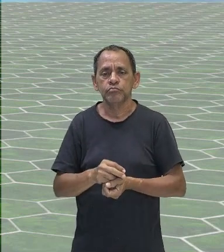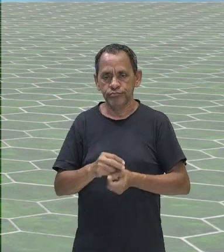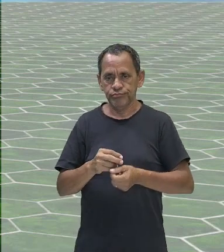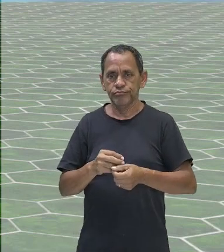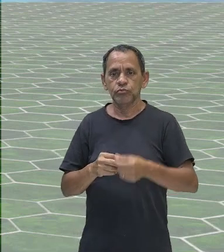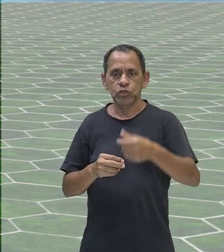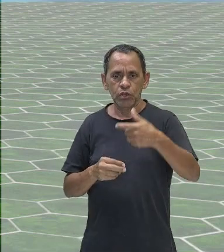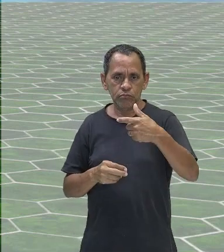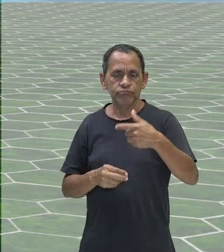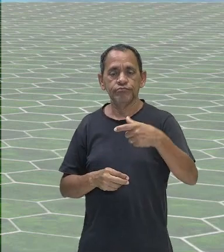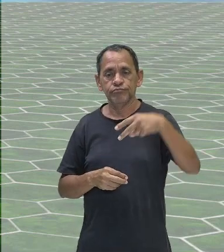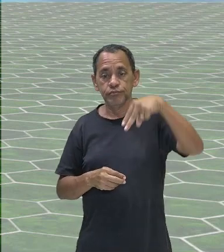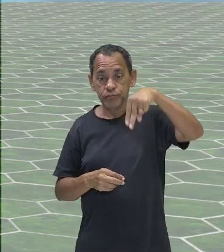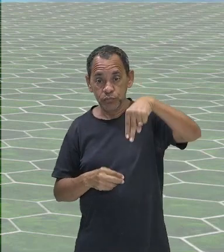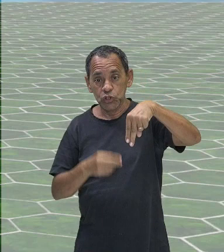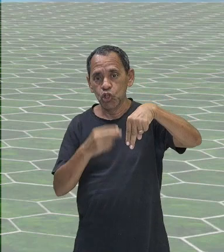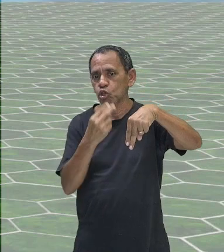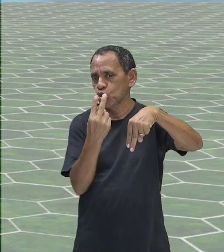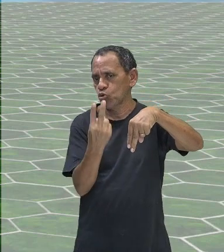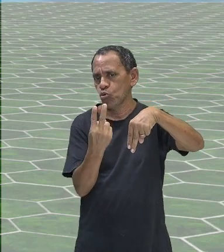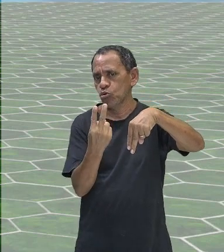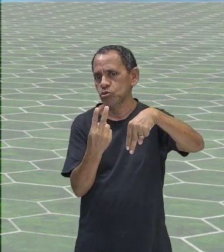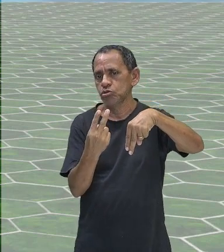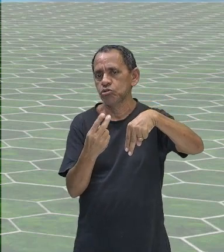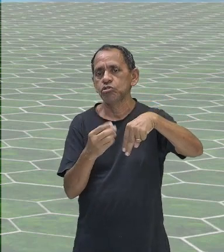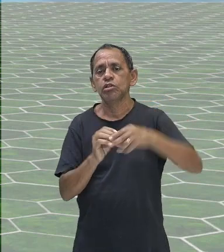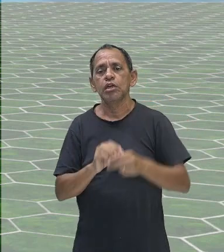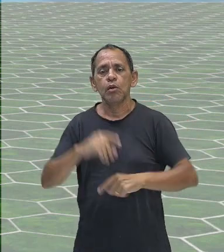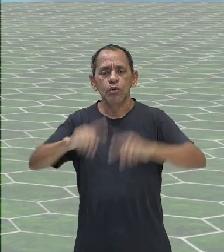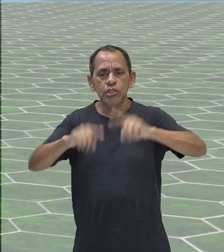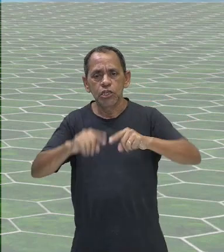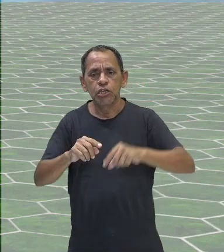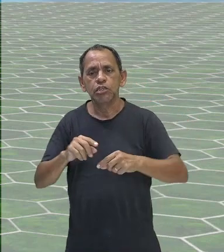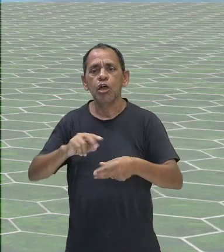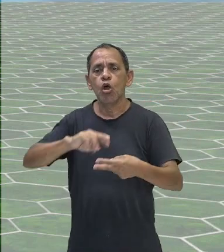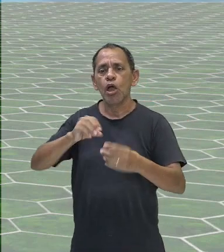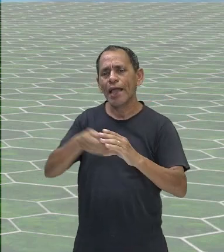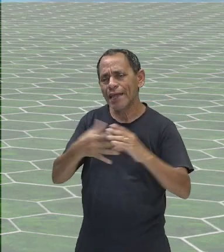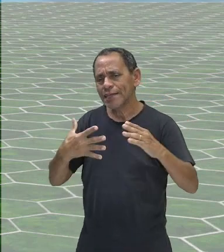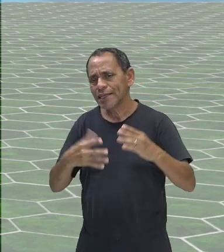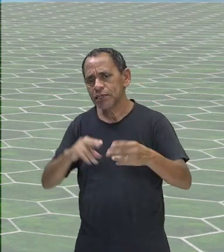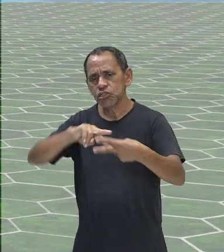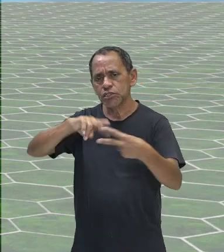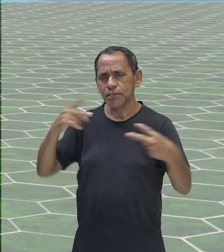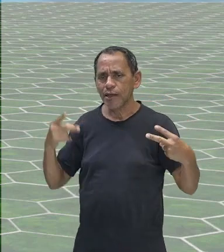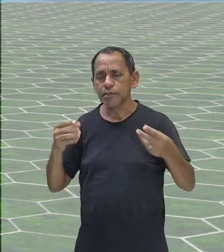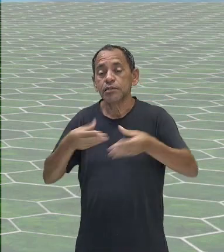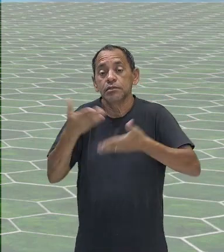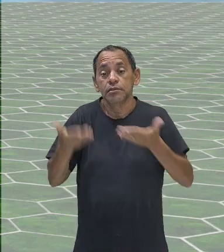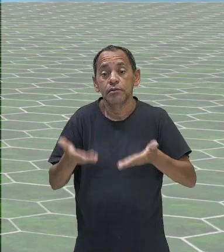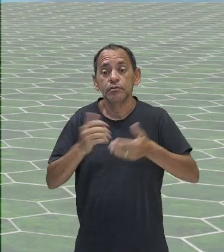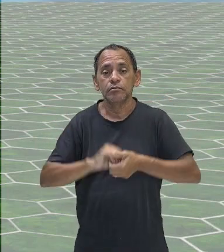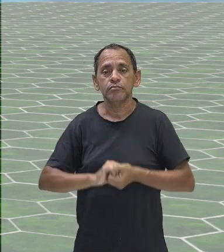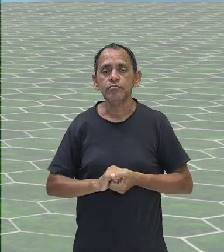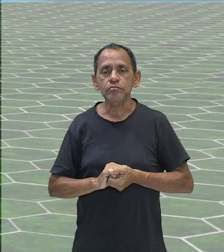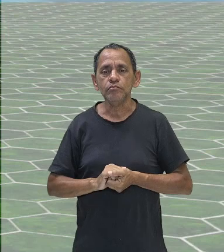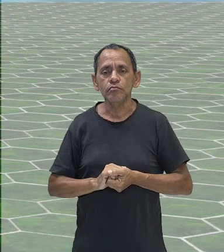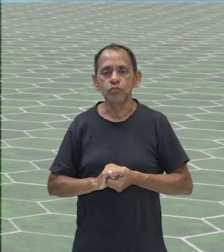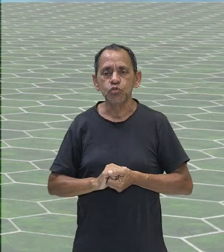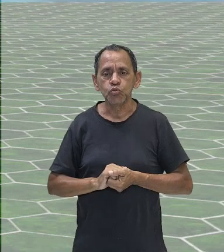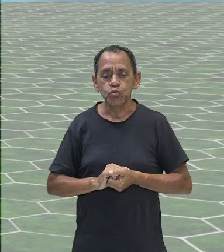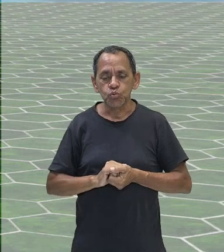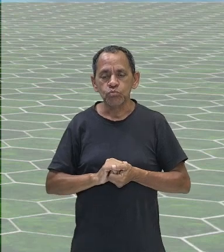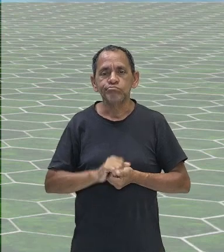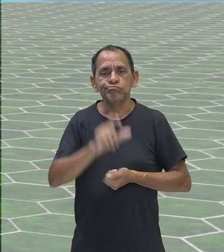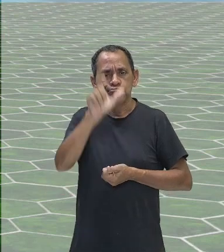destes dois materiais genéticos ali, características genéticas. Então, todo esse indivíduo, ele